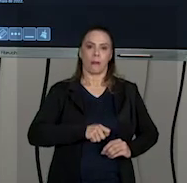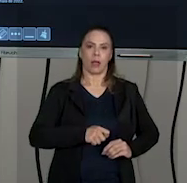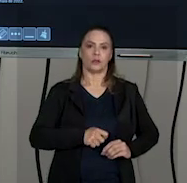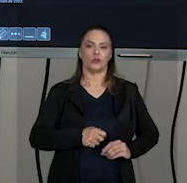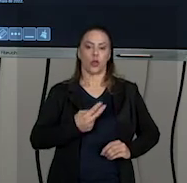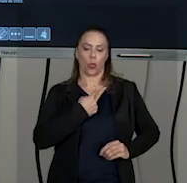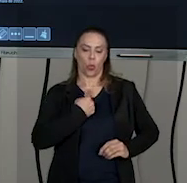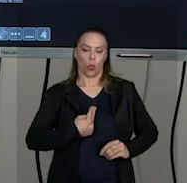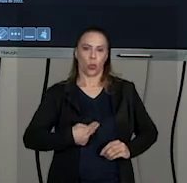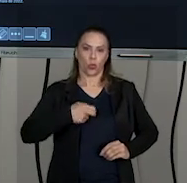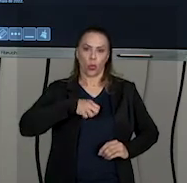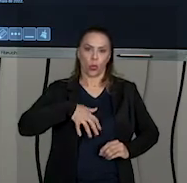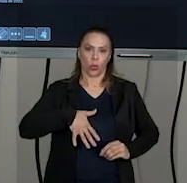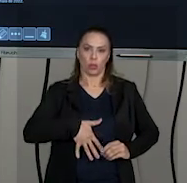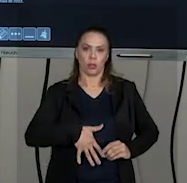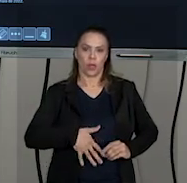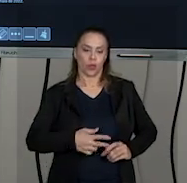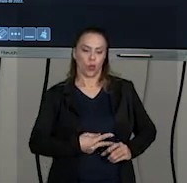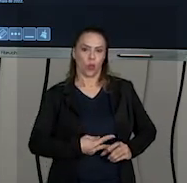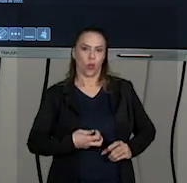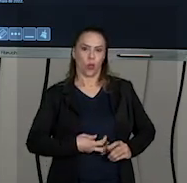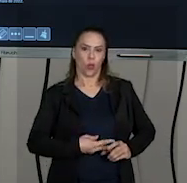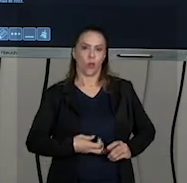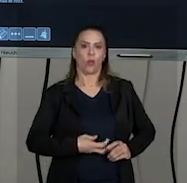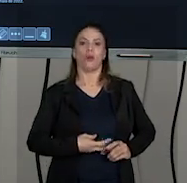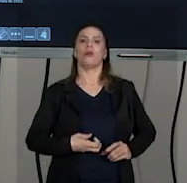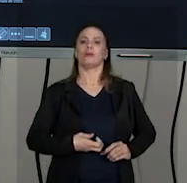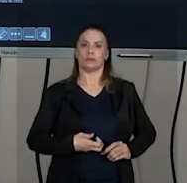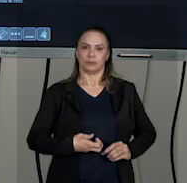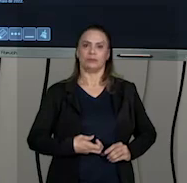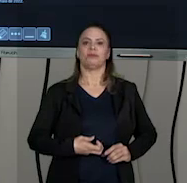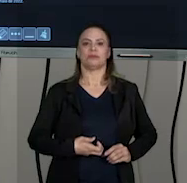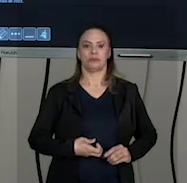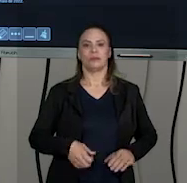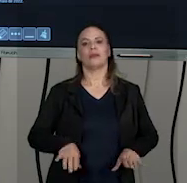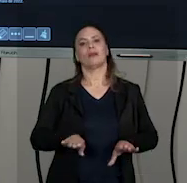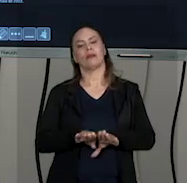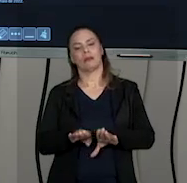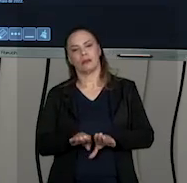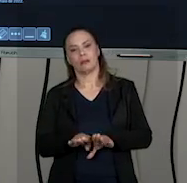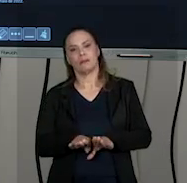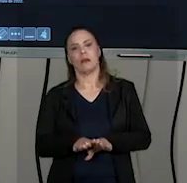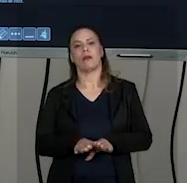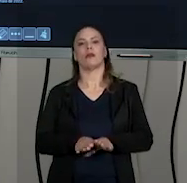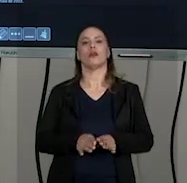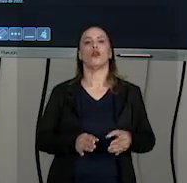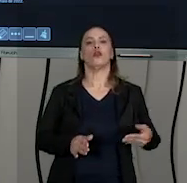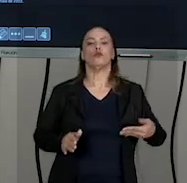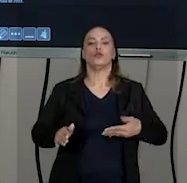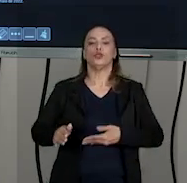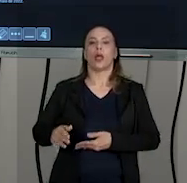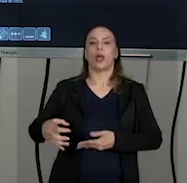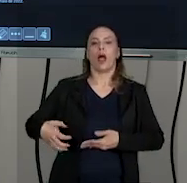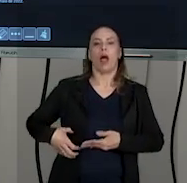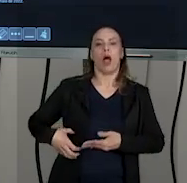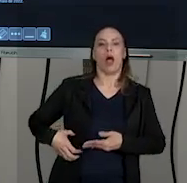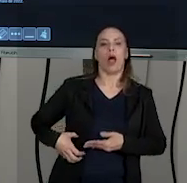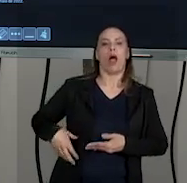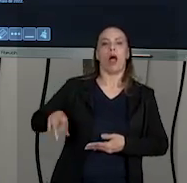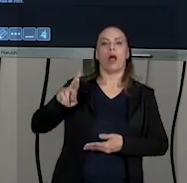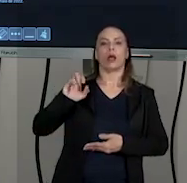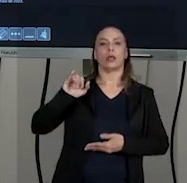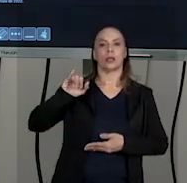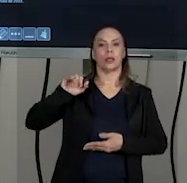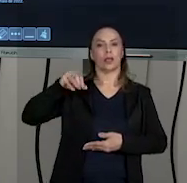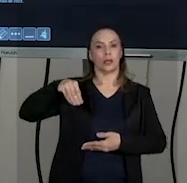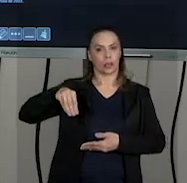só CO2, ele está liberando também as excretas, os metabólitos. E aí vai ir lá para o rim para que o sangue seja filtrado